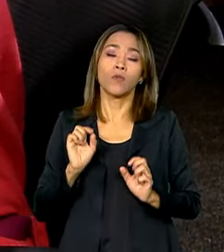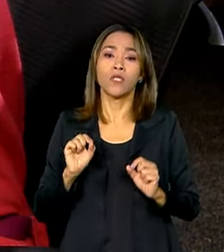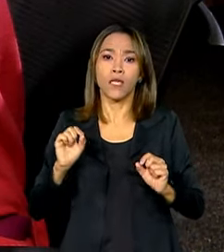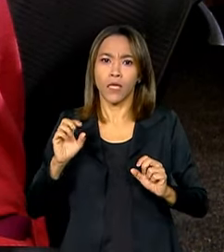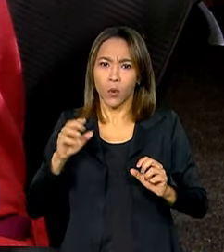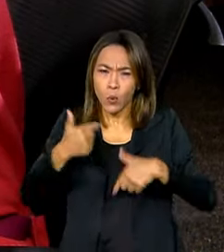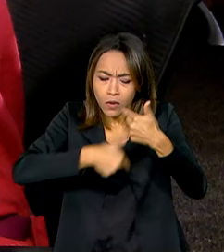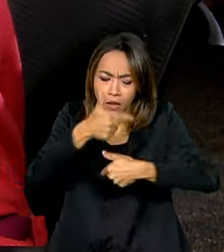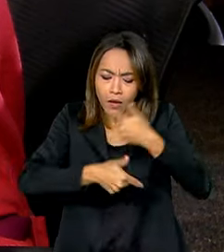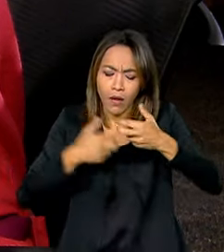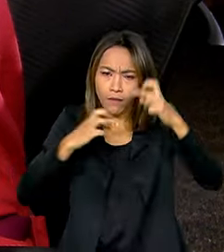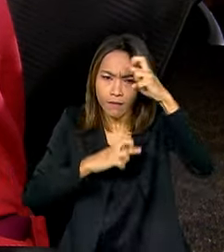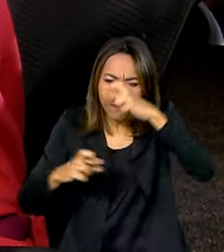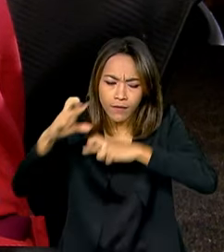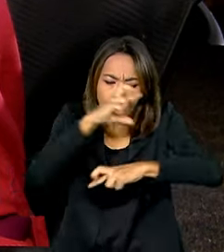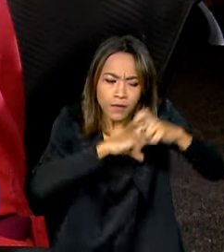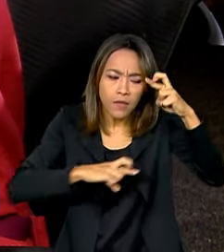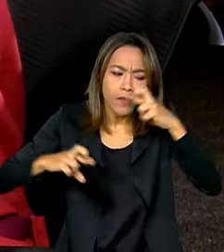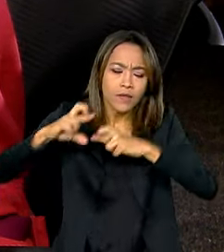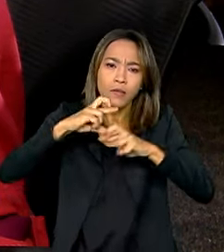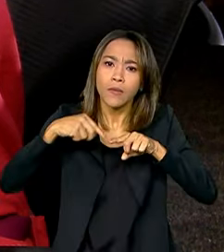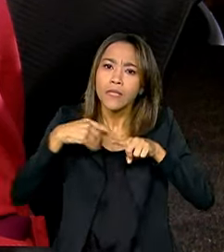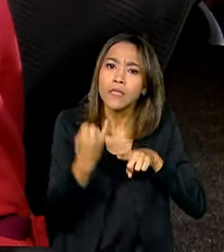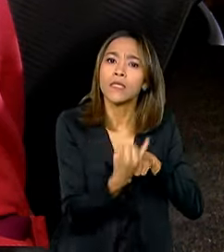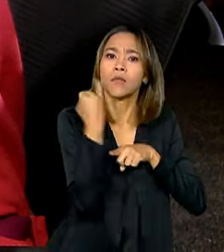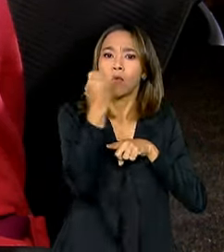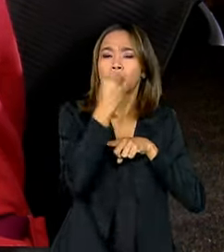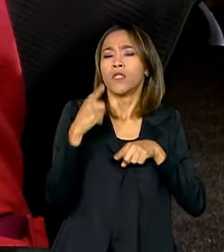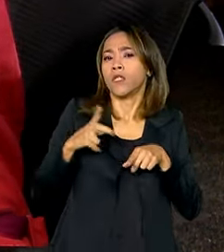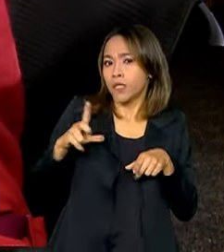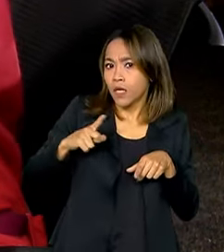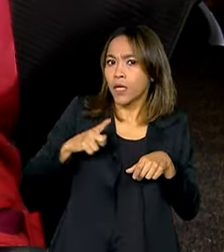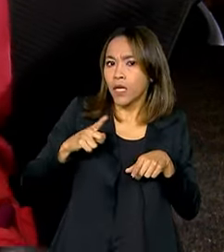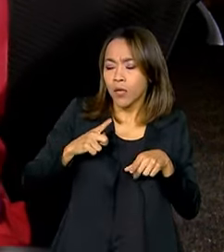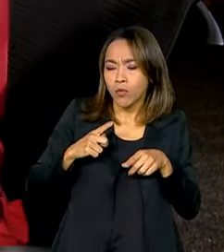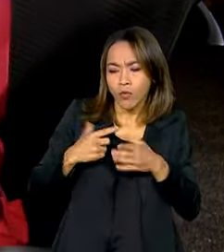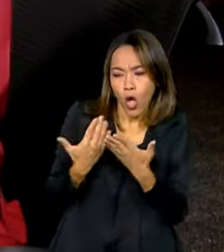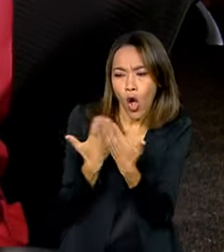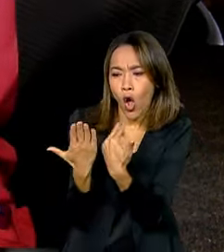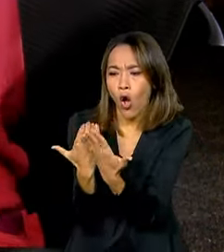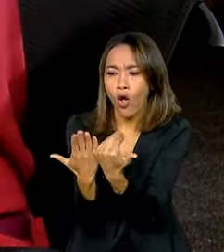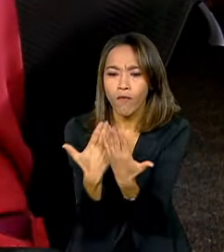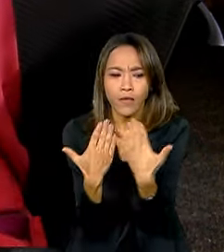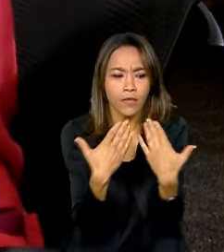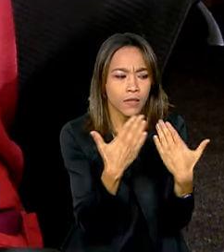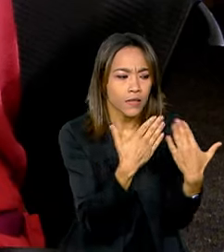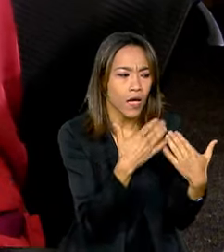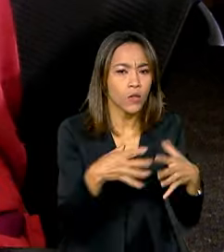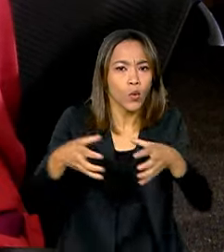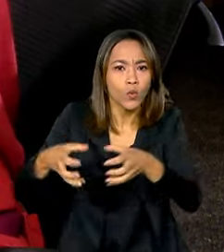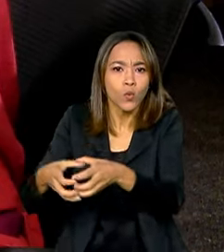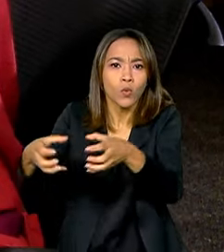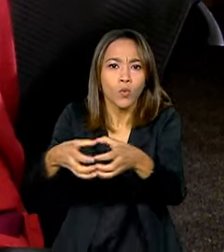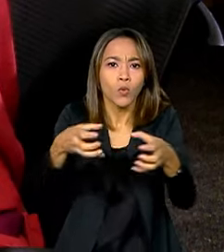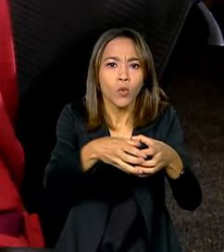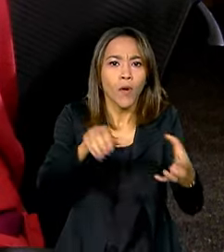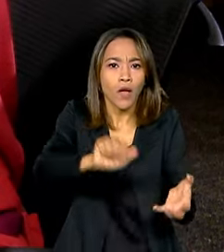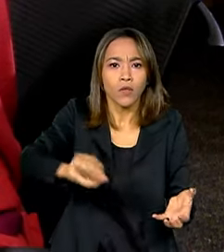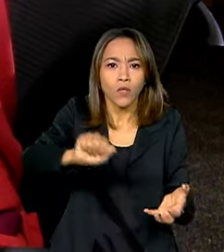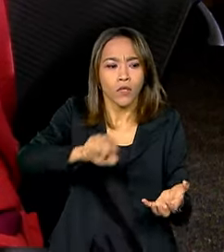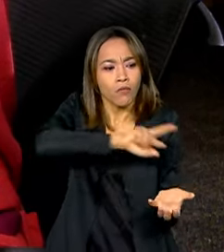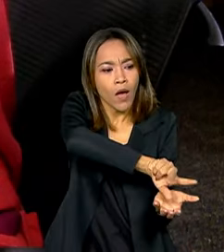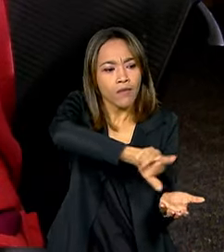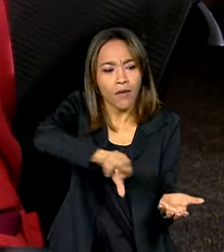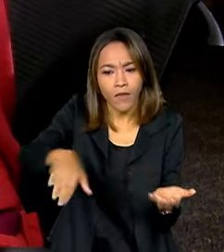é importante. A gente tem estreitado os laços com os organismos que promovem essa fiscalização para fazer isso